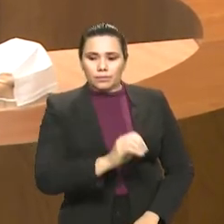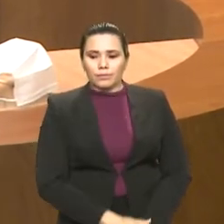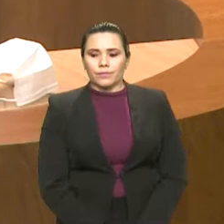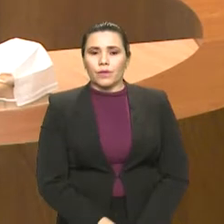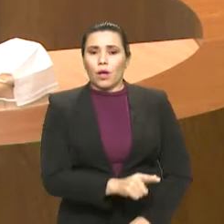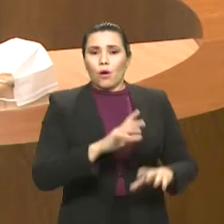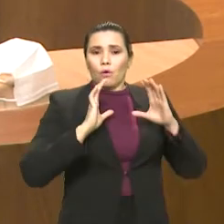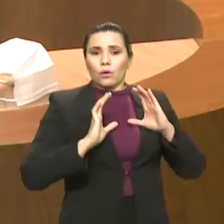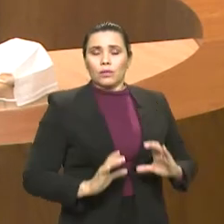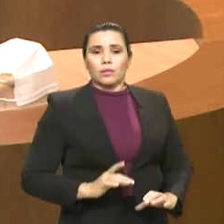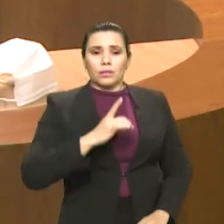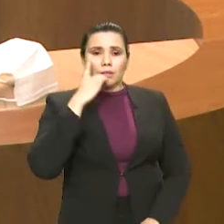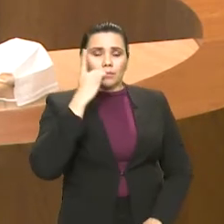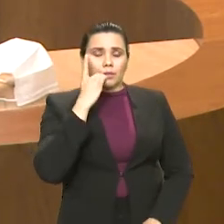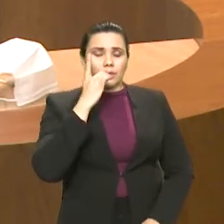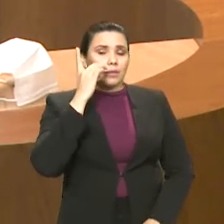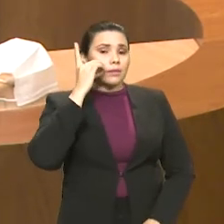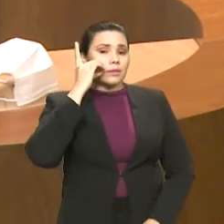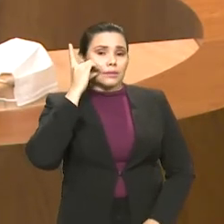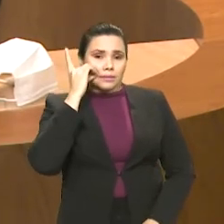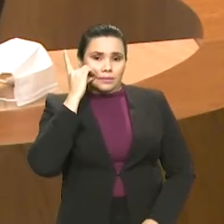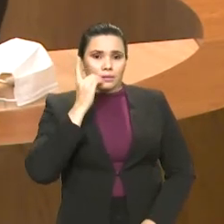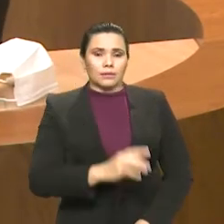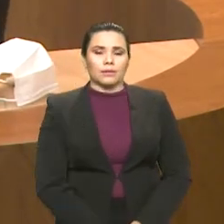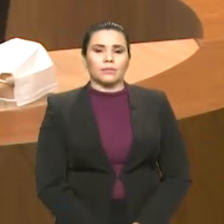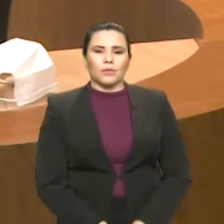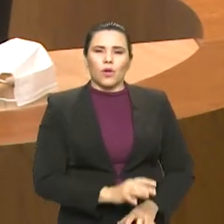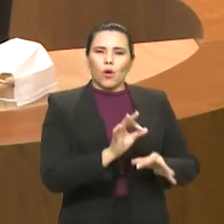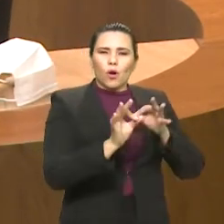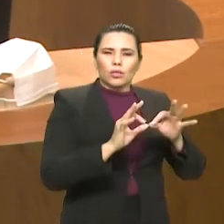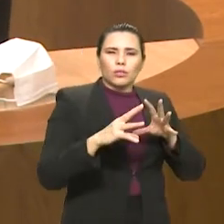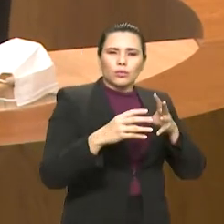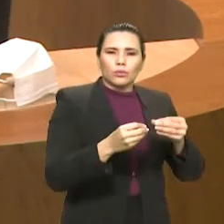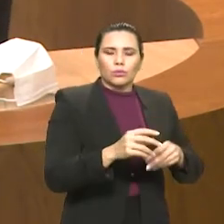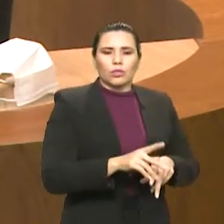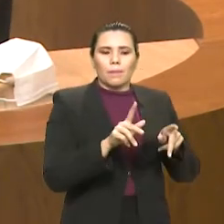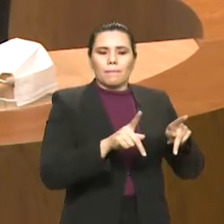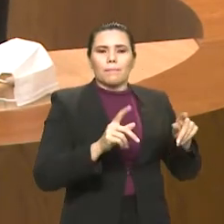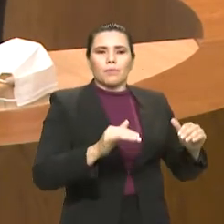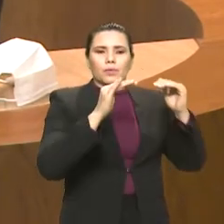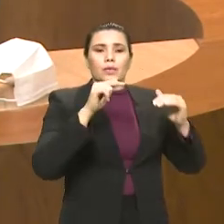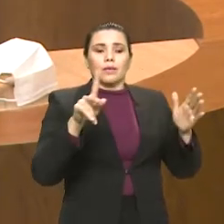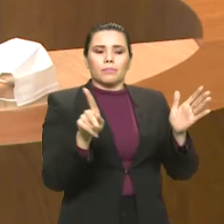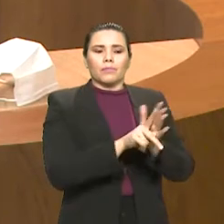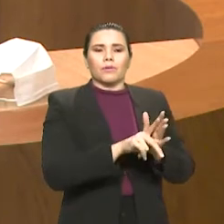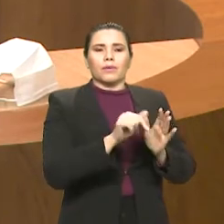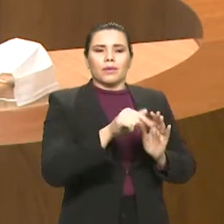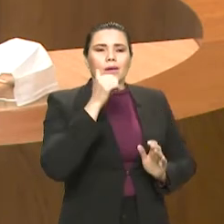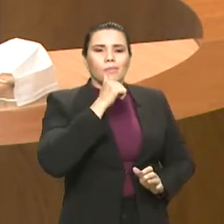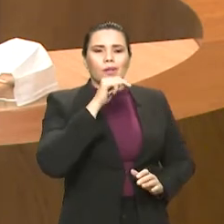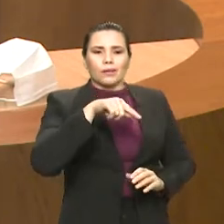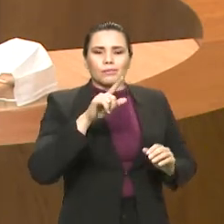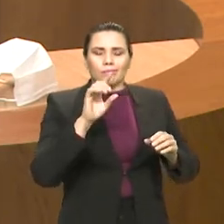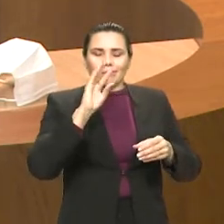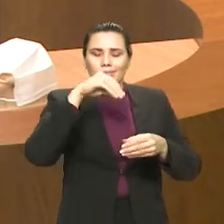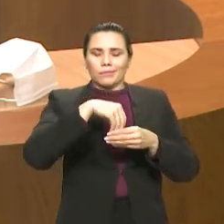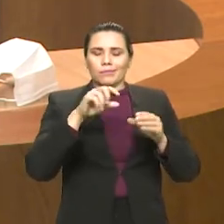deputada Daniela Tema. Bom dia especial à doutora Cleide. Lhe